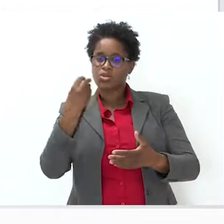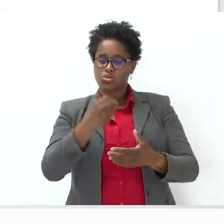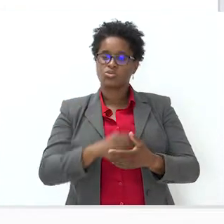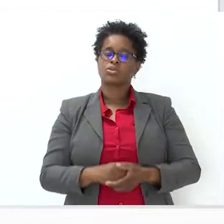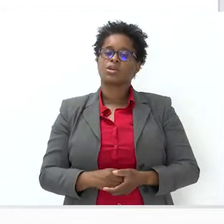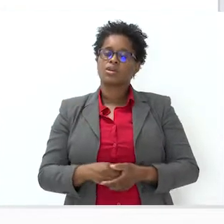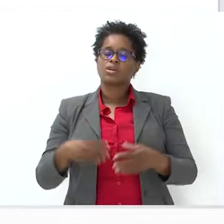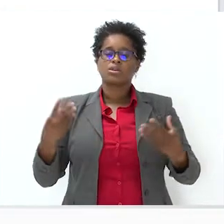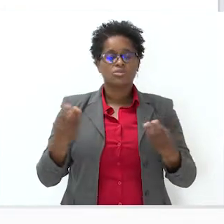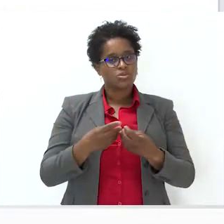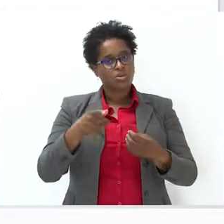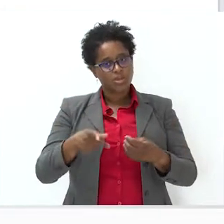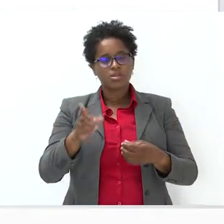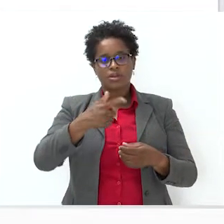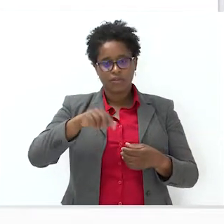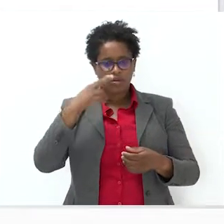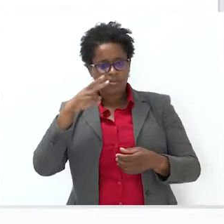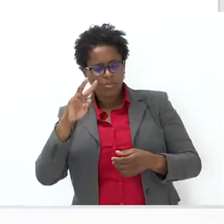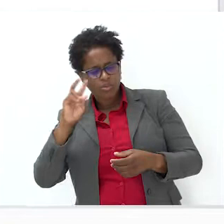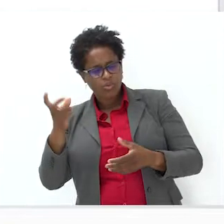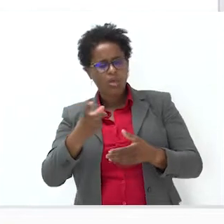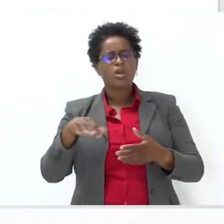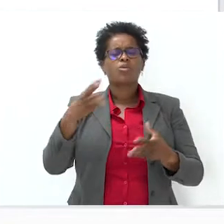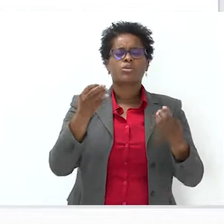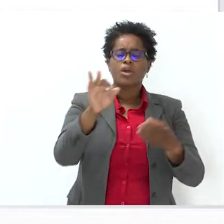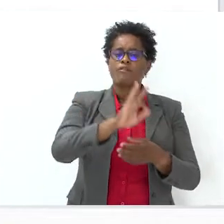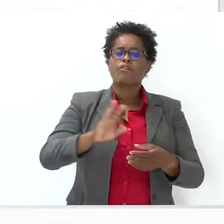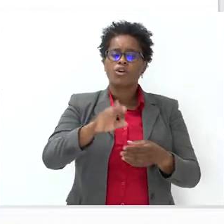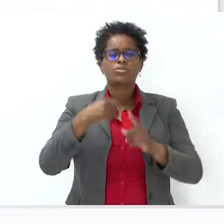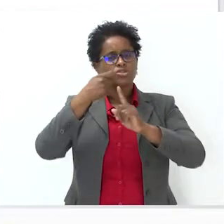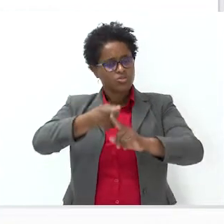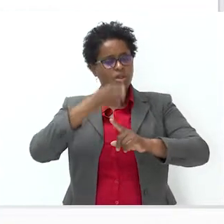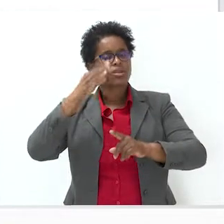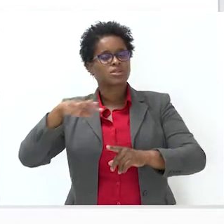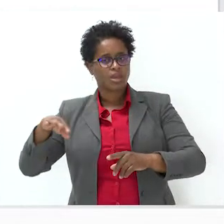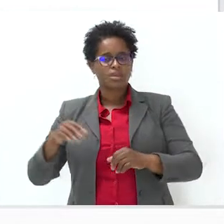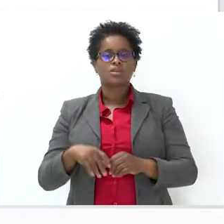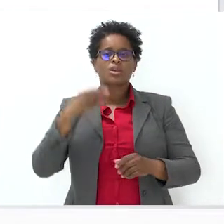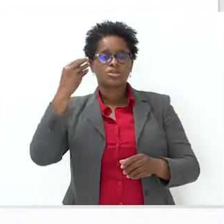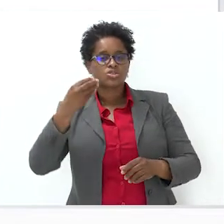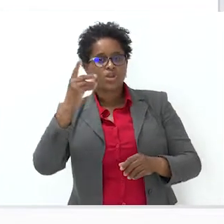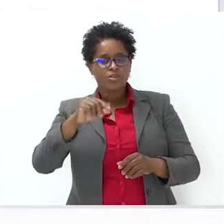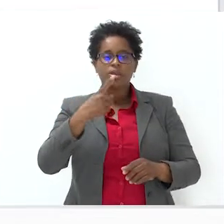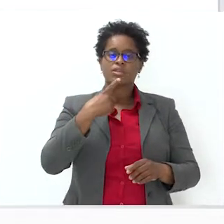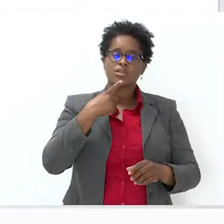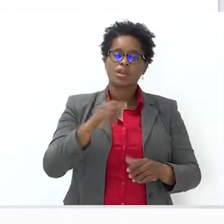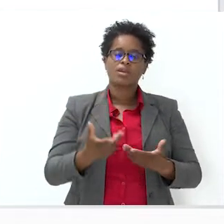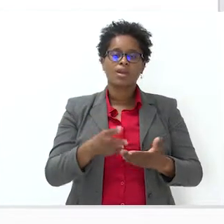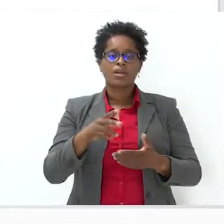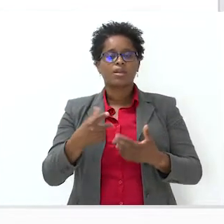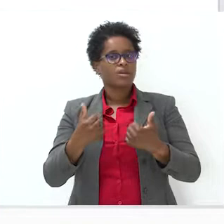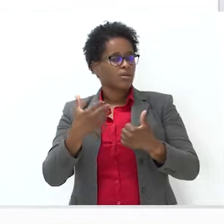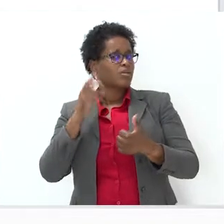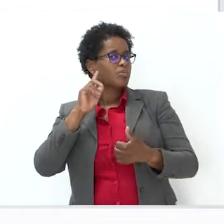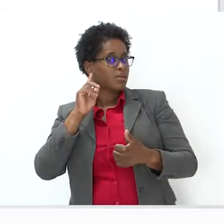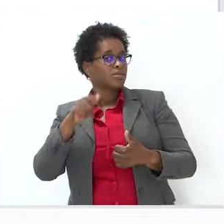alunos e, com isso, buscamos diversas maneiras de incentivar as crianças e jovens a perceberem a